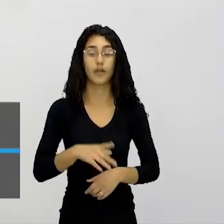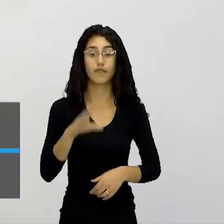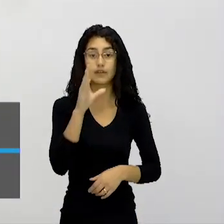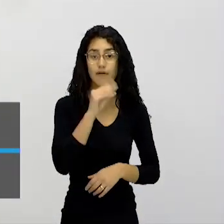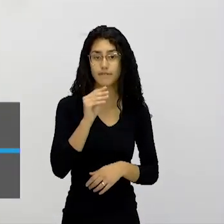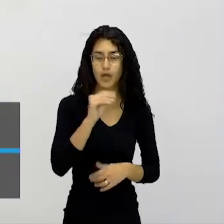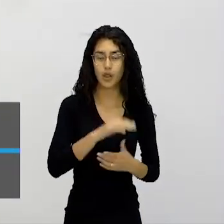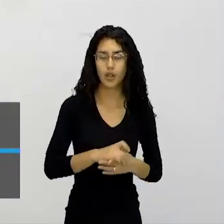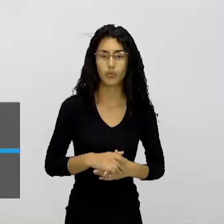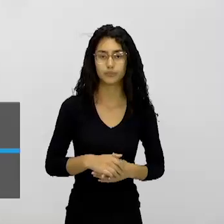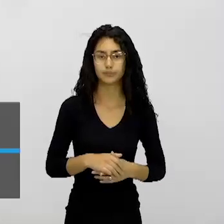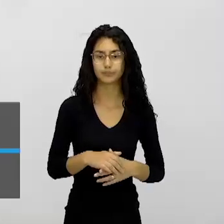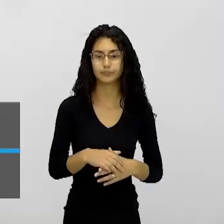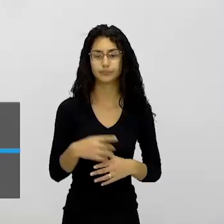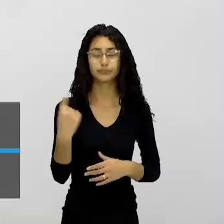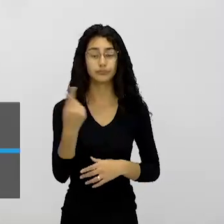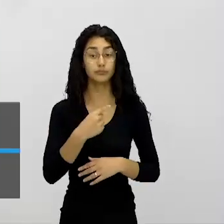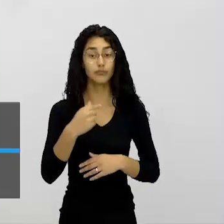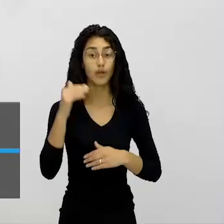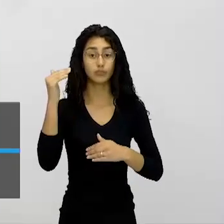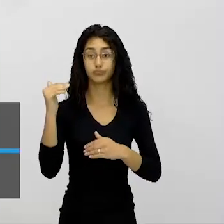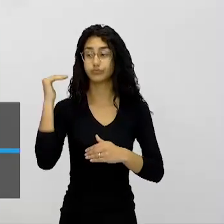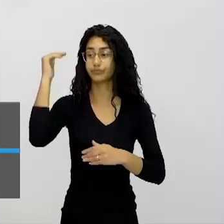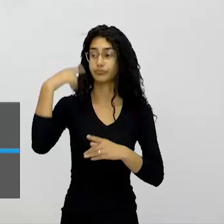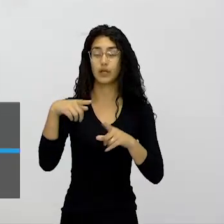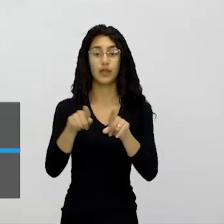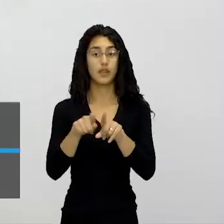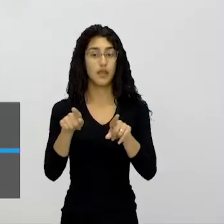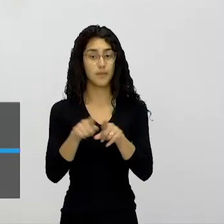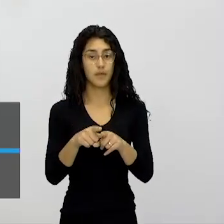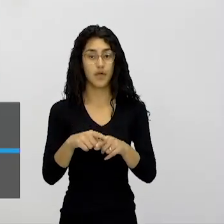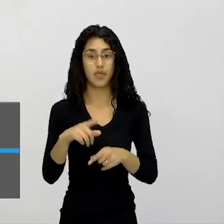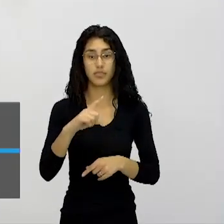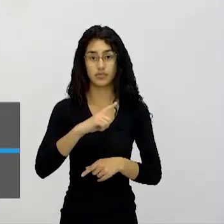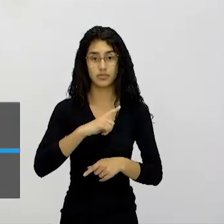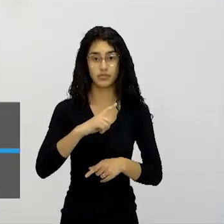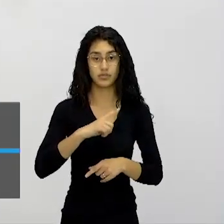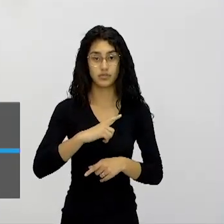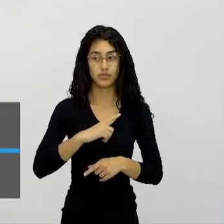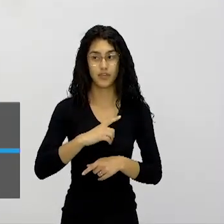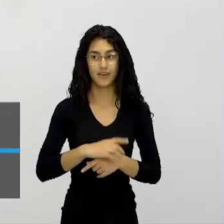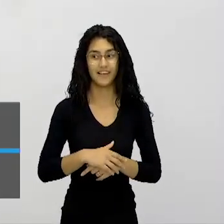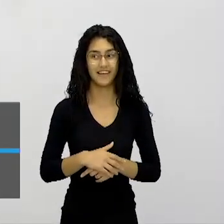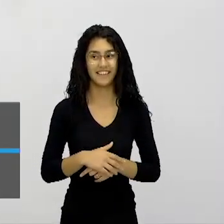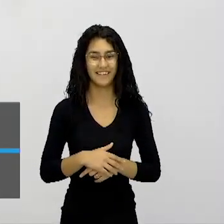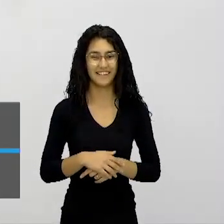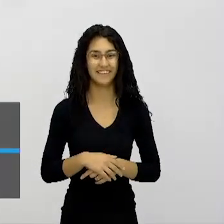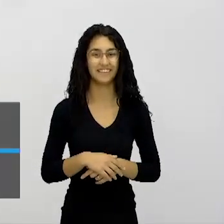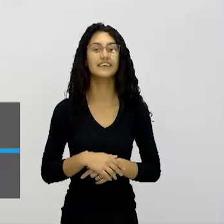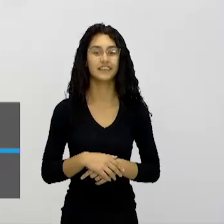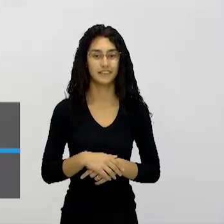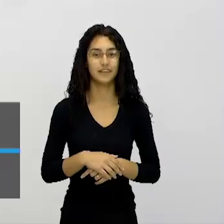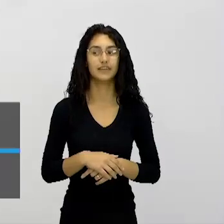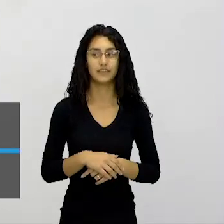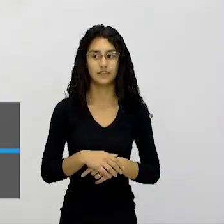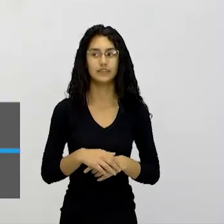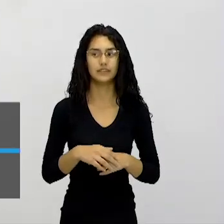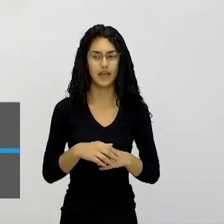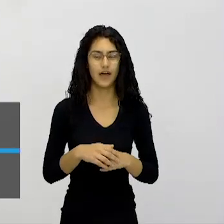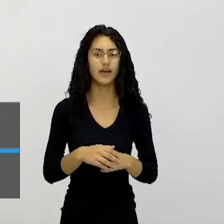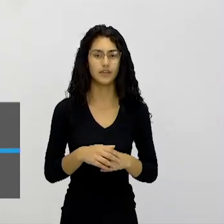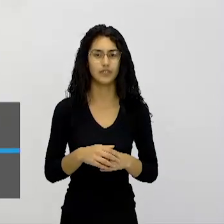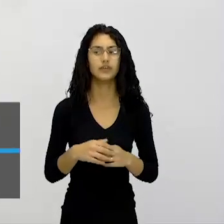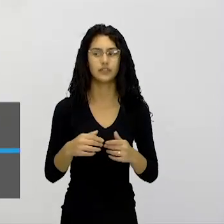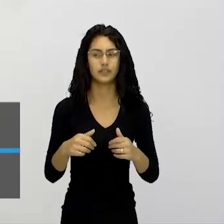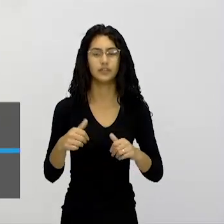aí que a gente que é adulto também passa, que é a questão da distração. E o plano que você citou, né, que é